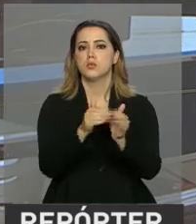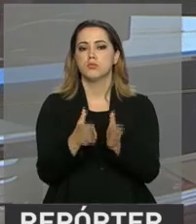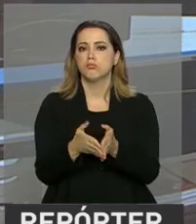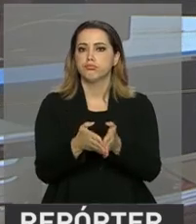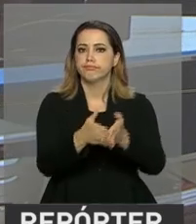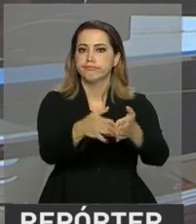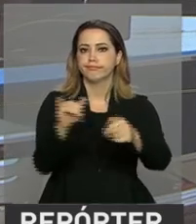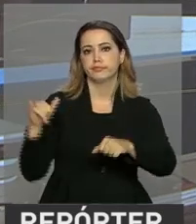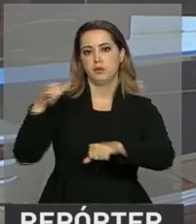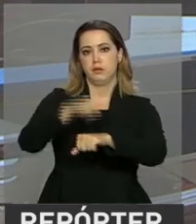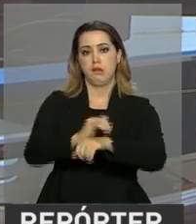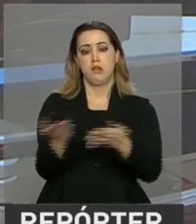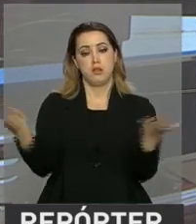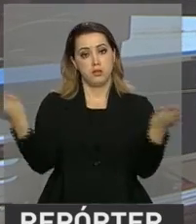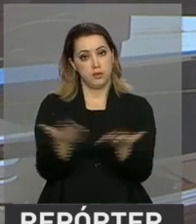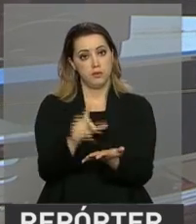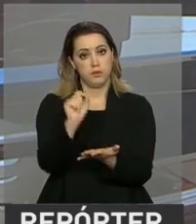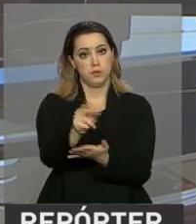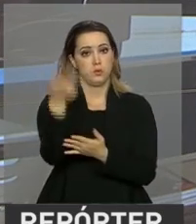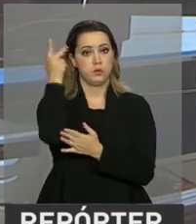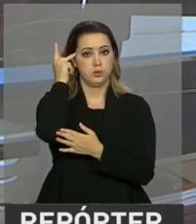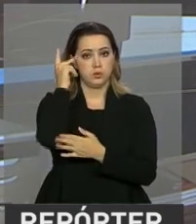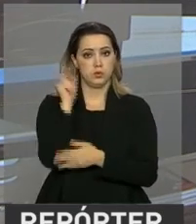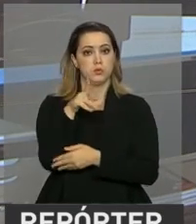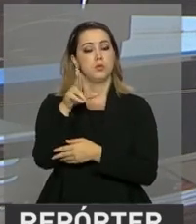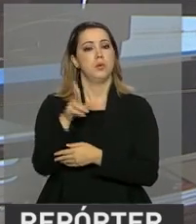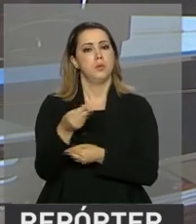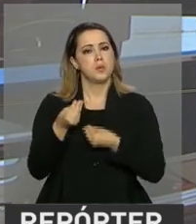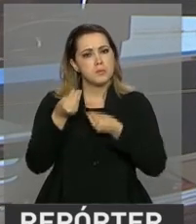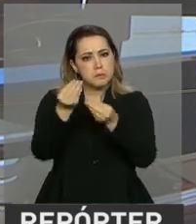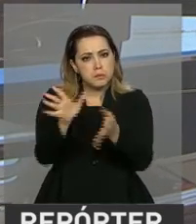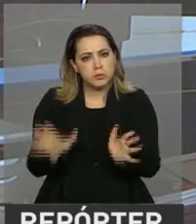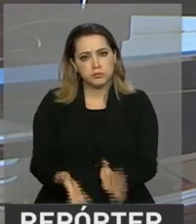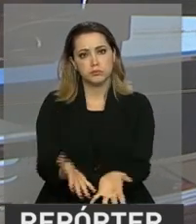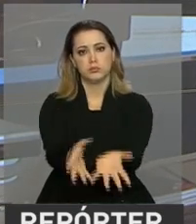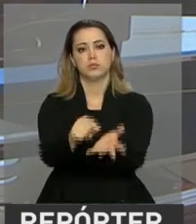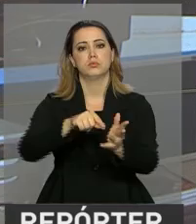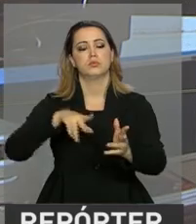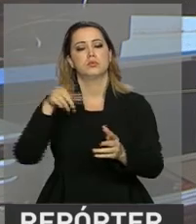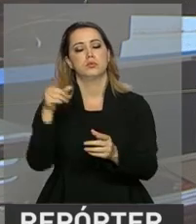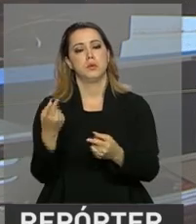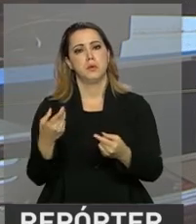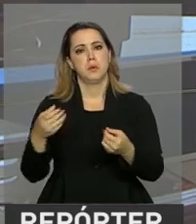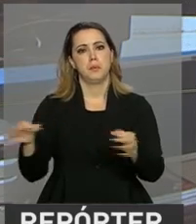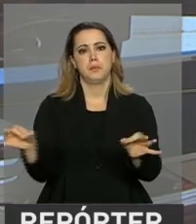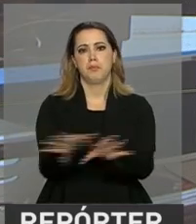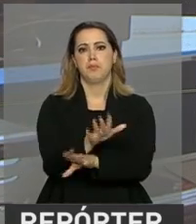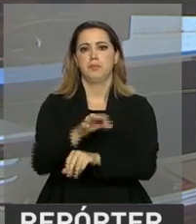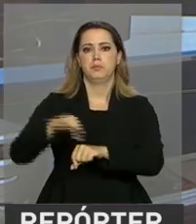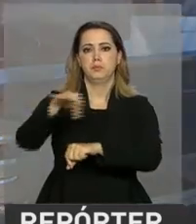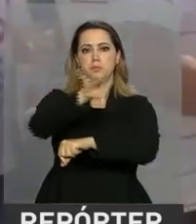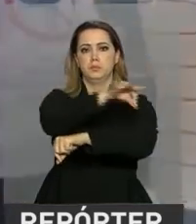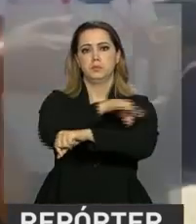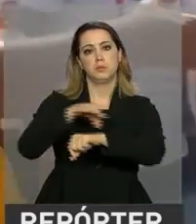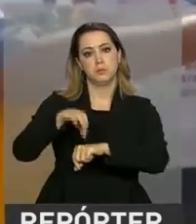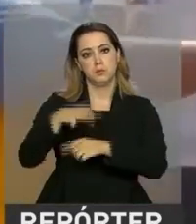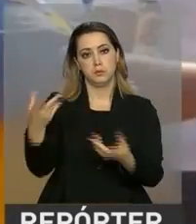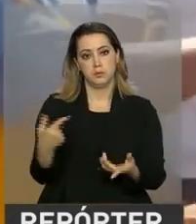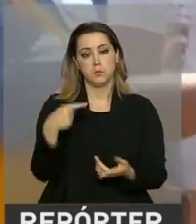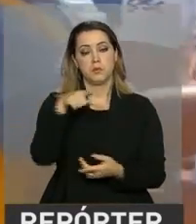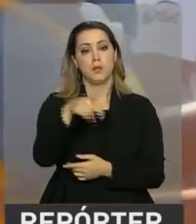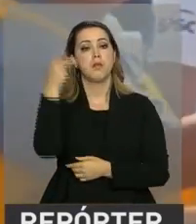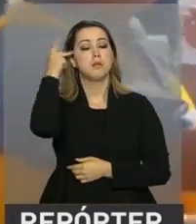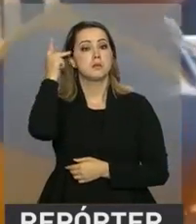aviação civil esteve hoje no interior paulista para reforçar as ações da mobilização nacional de combate ao aedes aegypti em pindamonhangaba